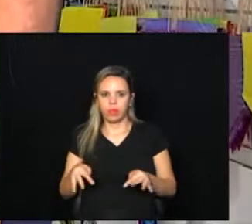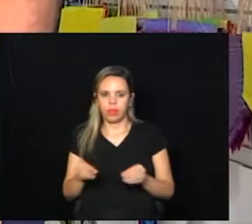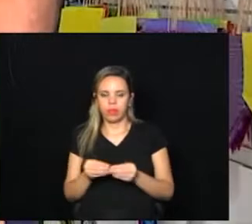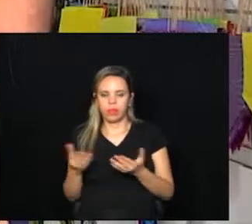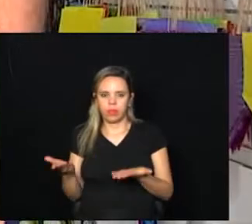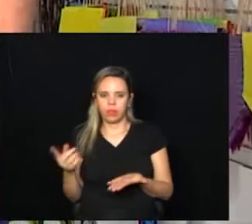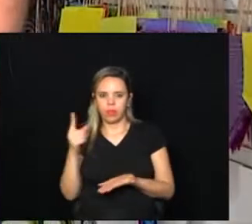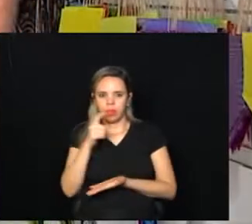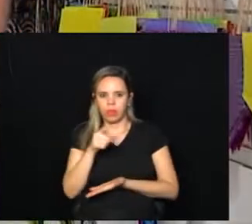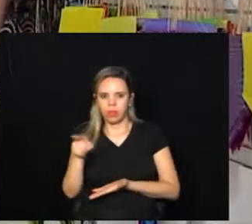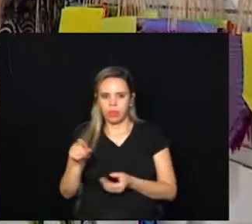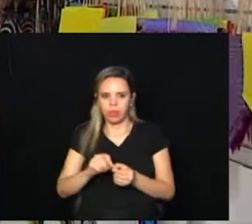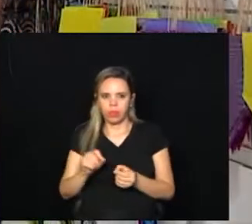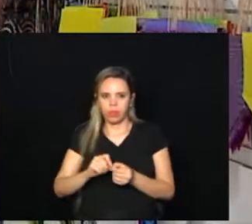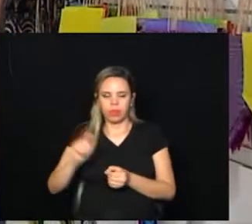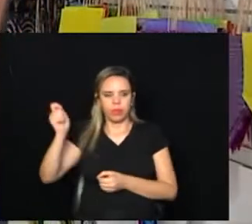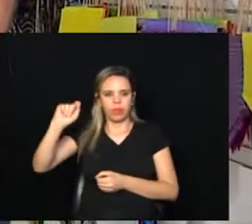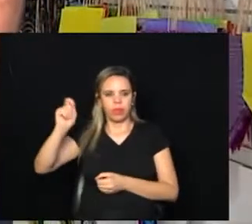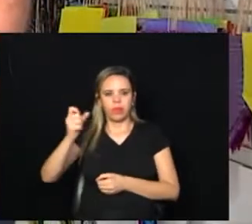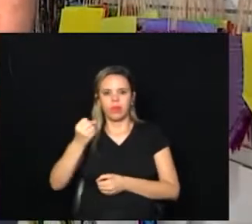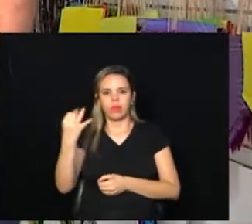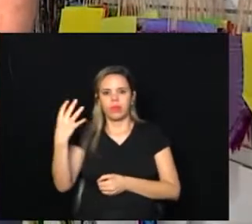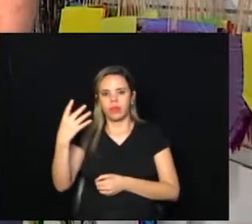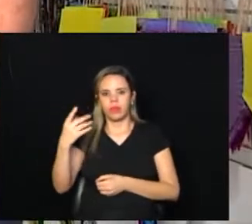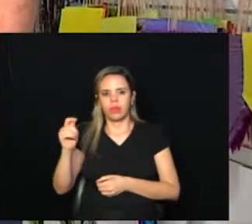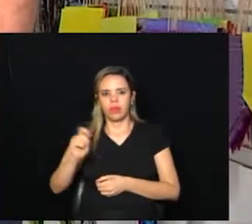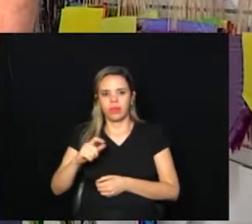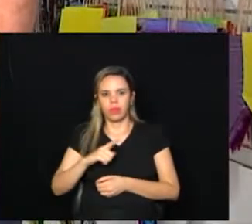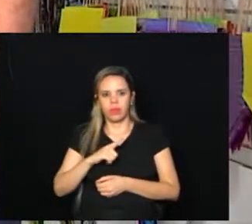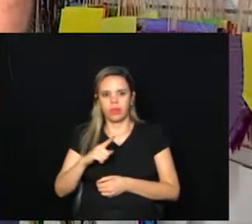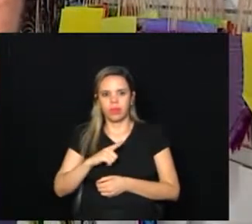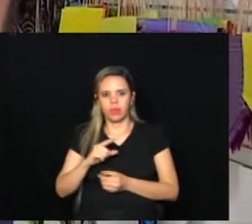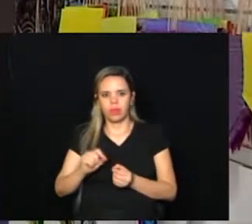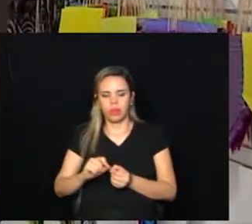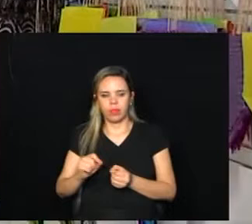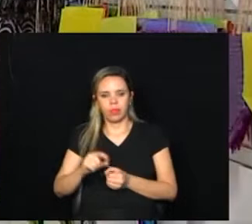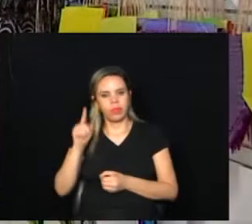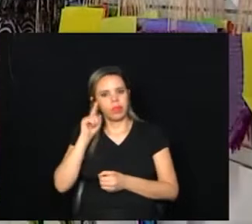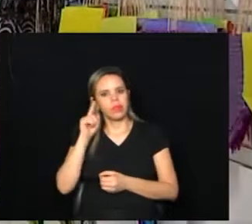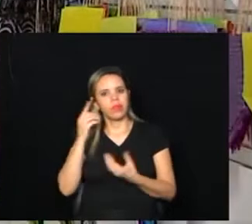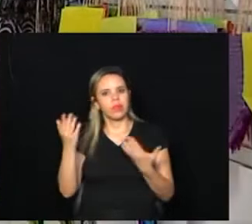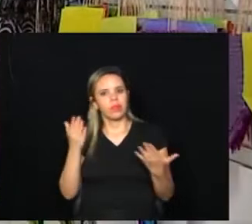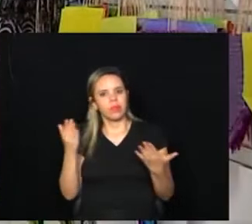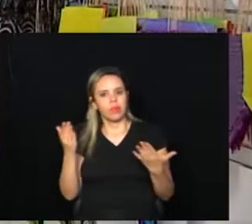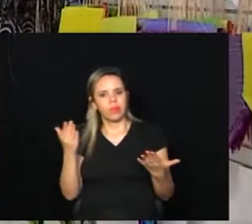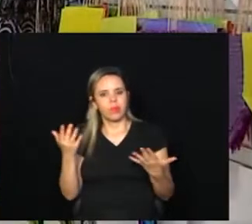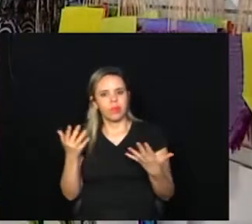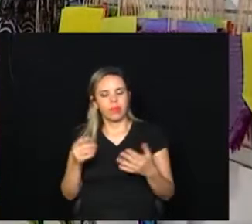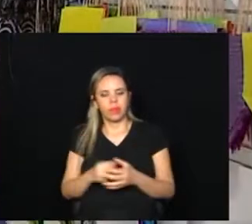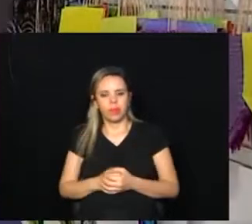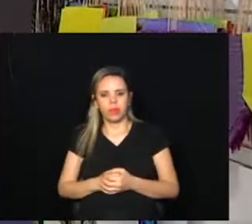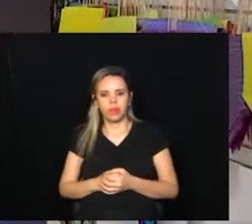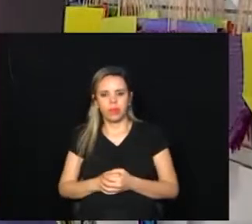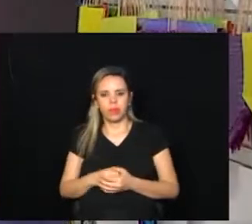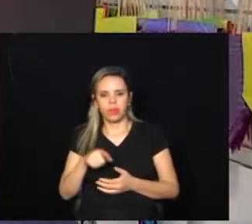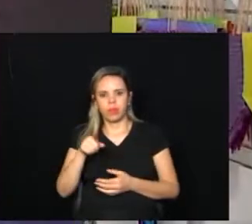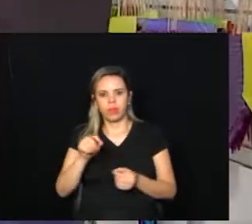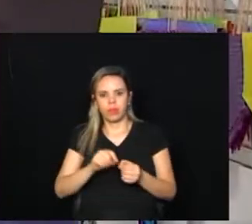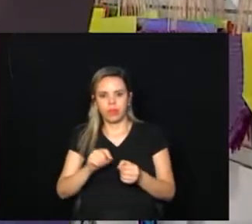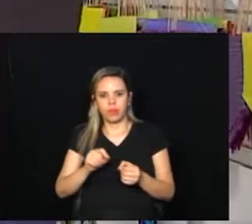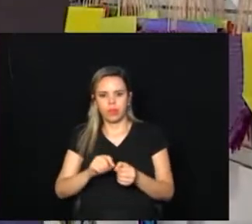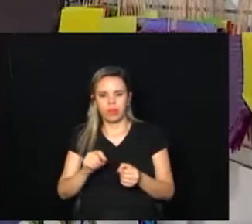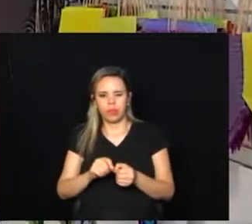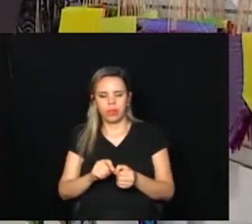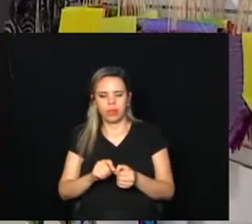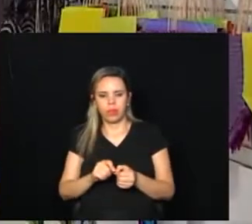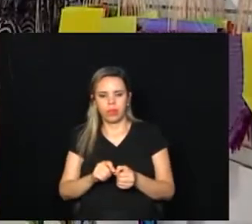é difícil fazer uma pipa? Quantas pipas vocês fazem por dia? Como funciona? É assim, para você fazer, se você